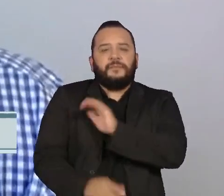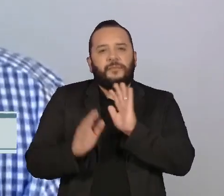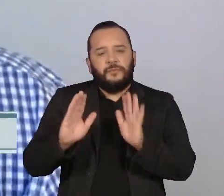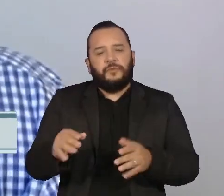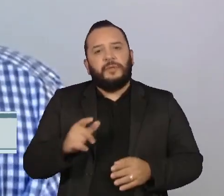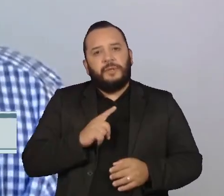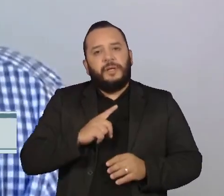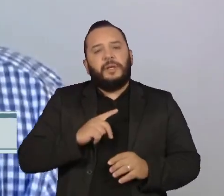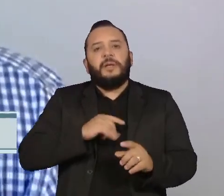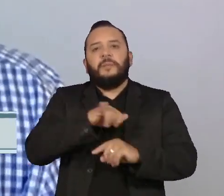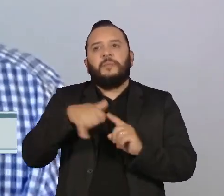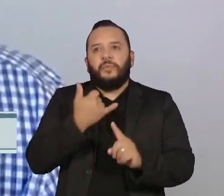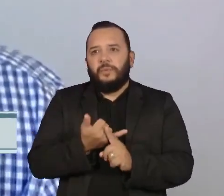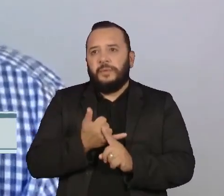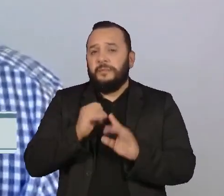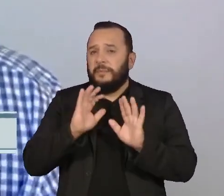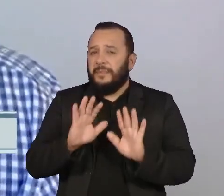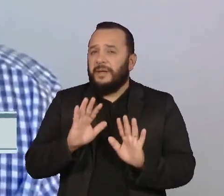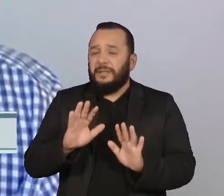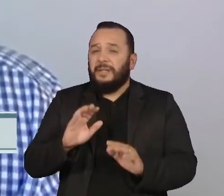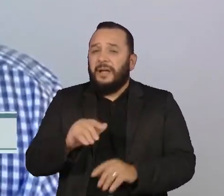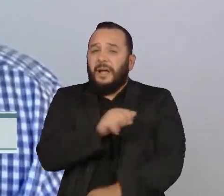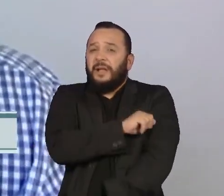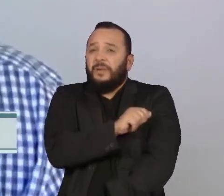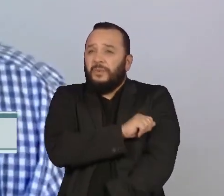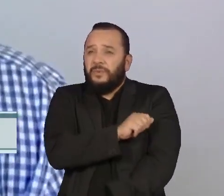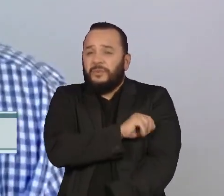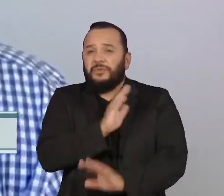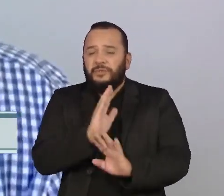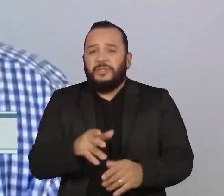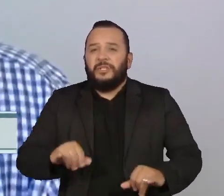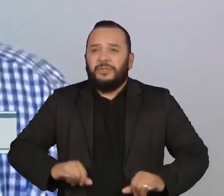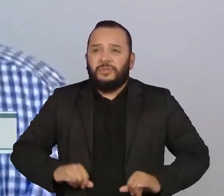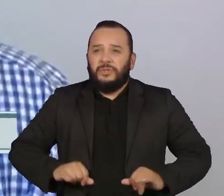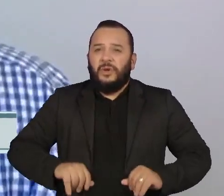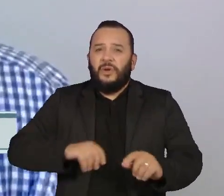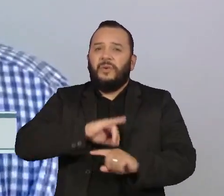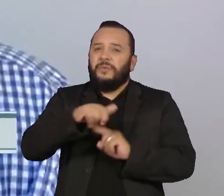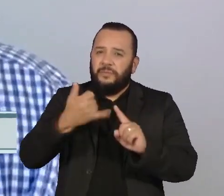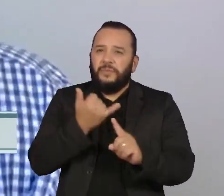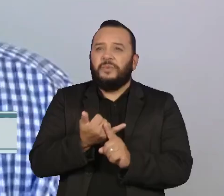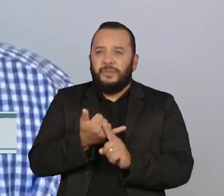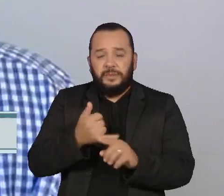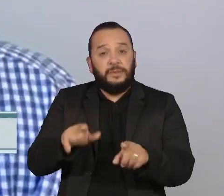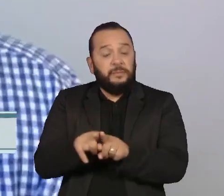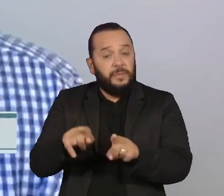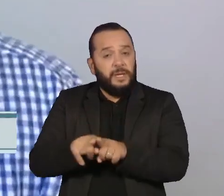bullying, mas não só os que sofrem, mas também pensando nos que praticam.